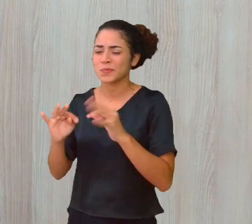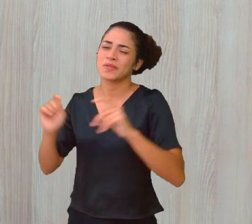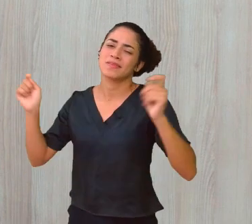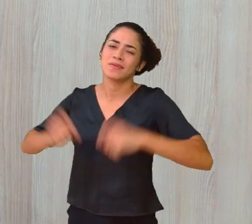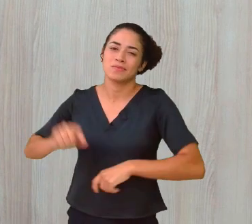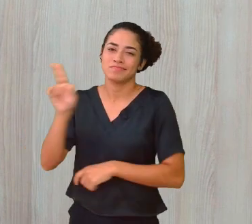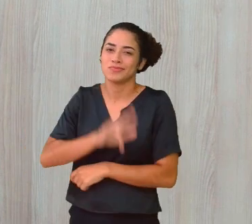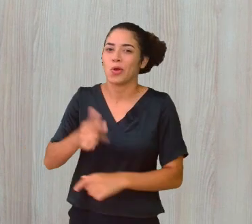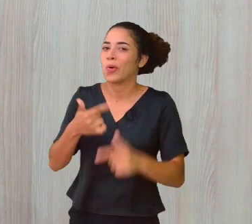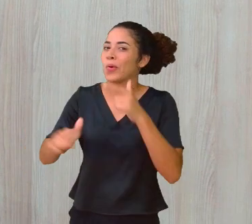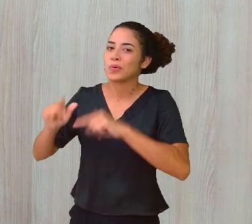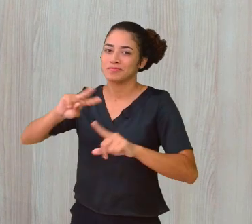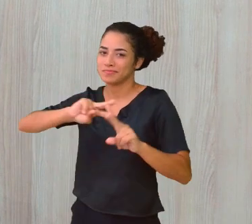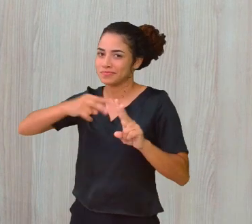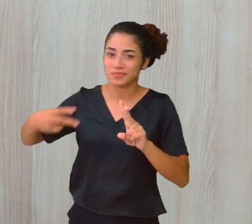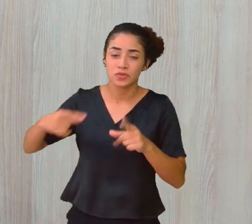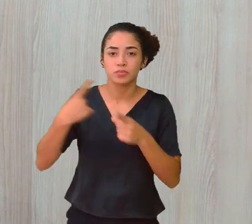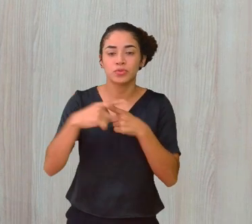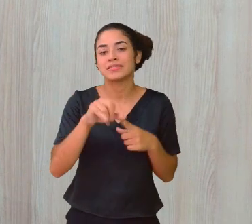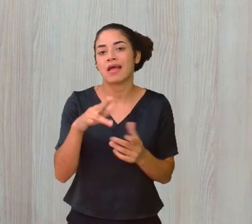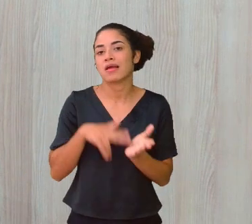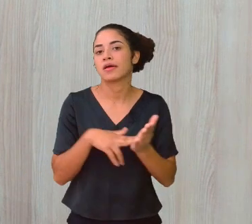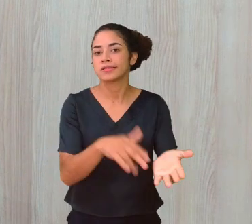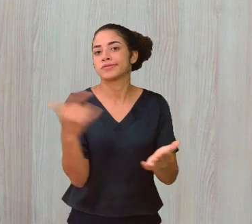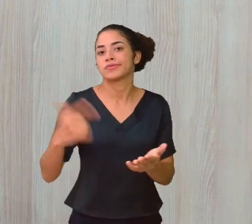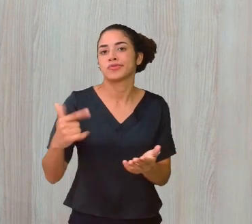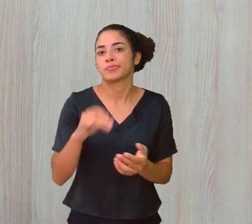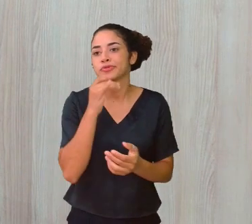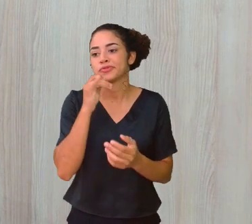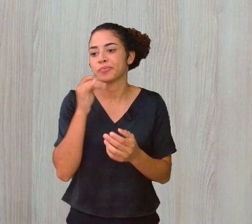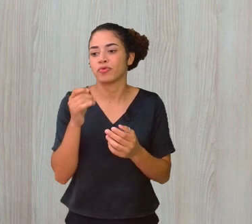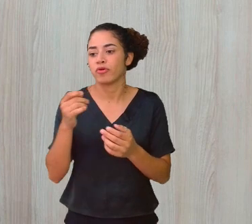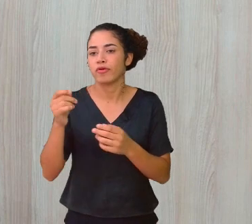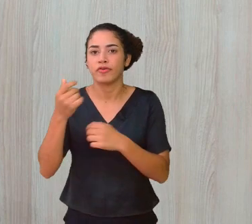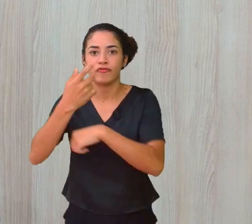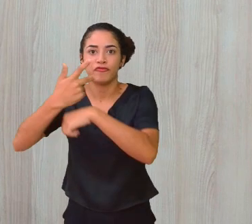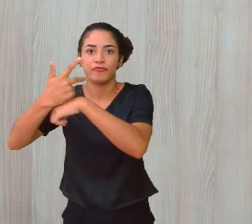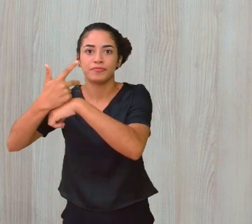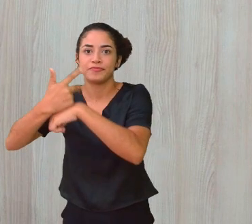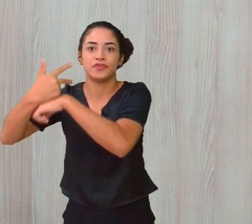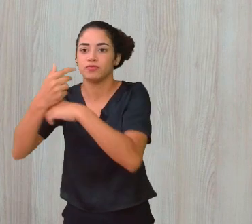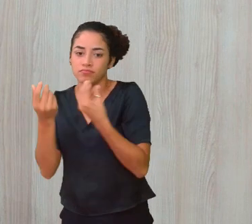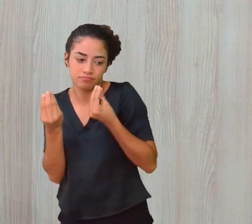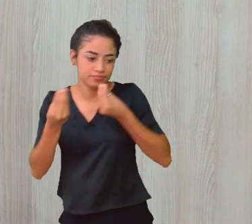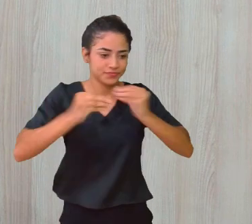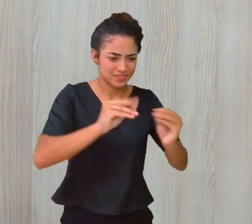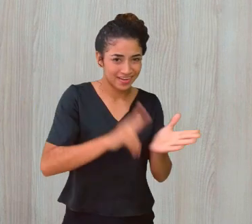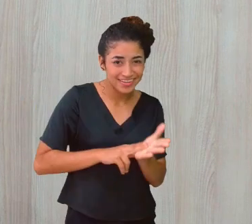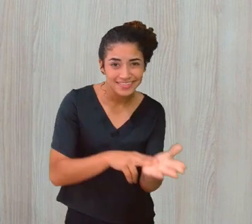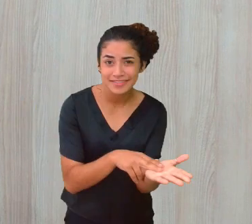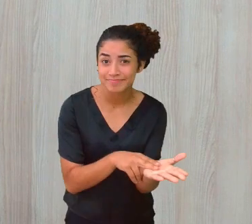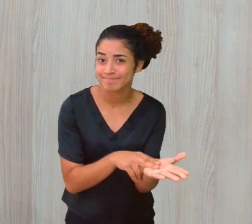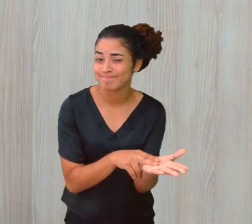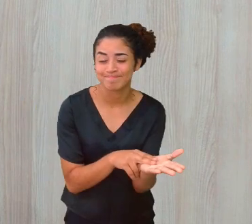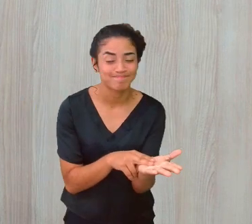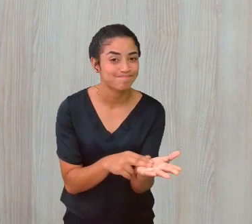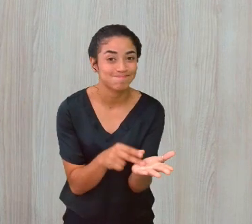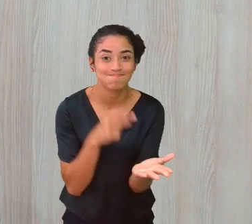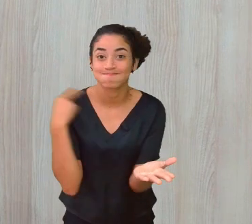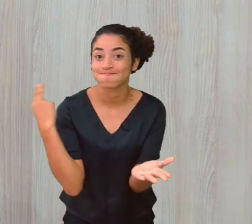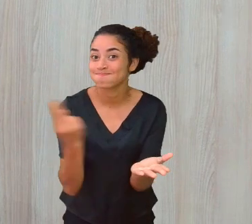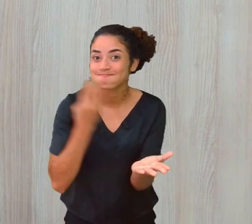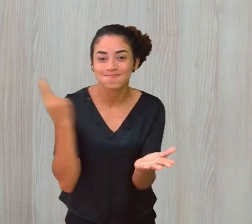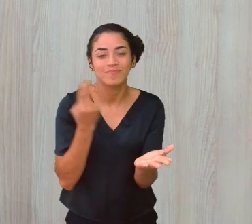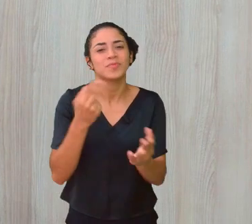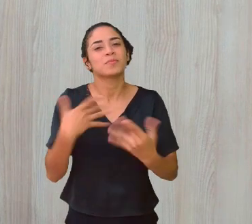Por exemplo, se a carta ela não tinha como anexar um vídeo, por exemplo. Como é que a gente vai anexar um vídeo numa carta? Não tem como. A partir do momento em